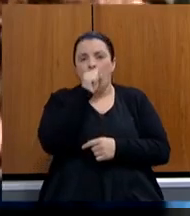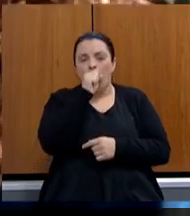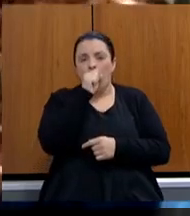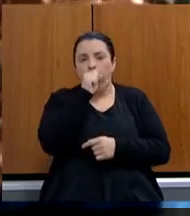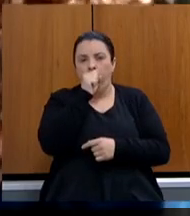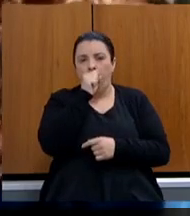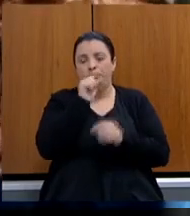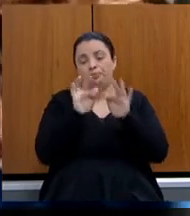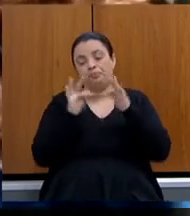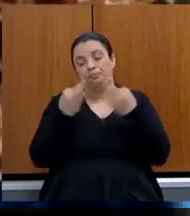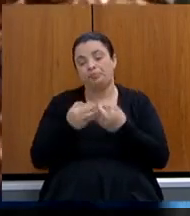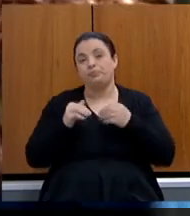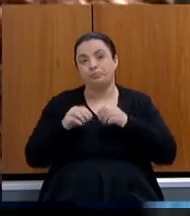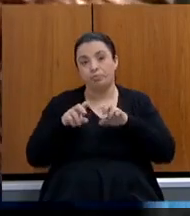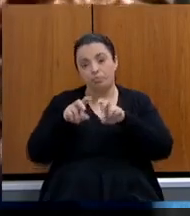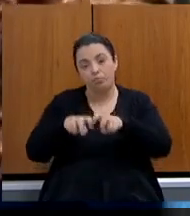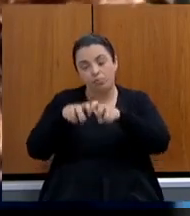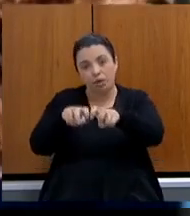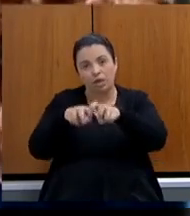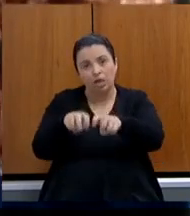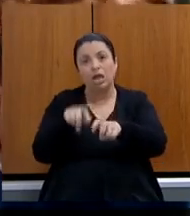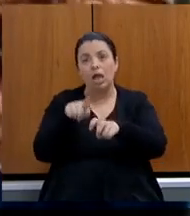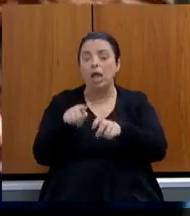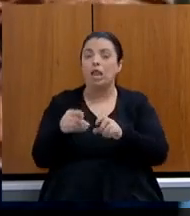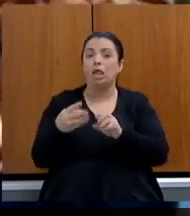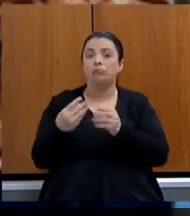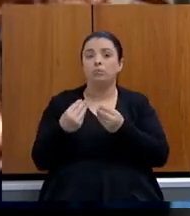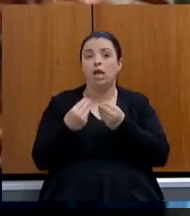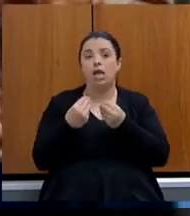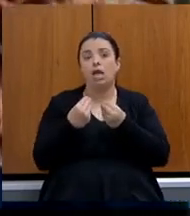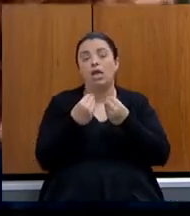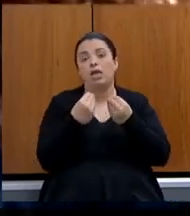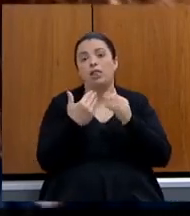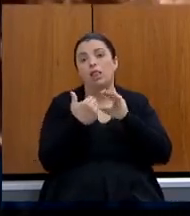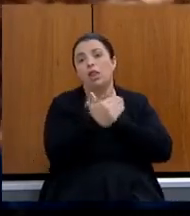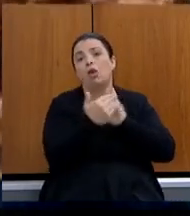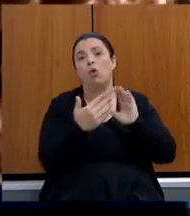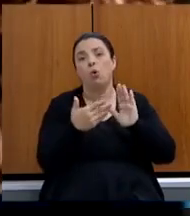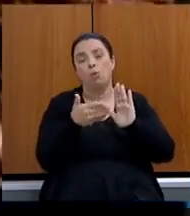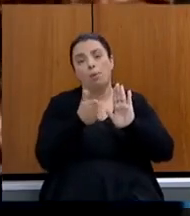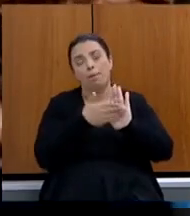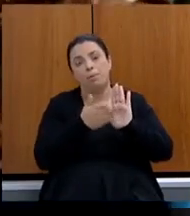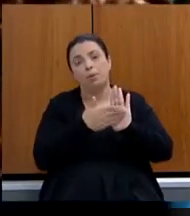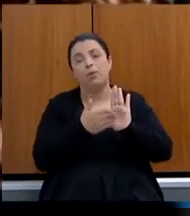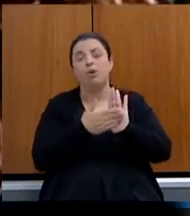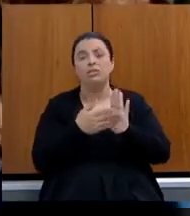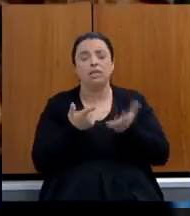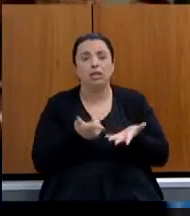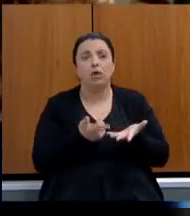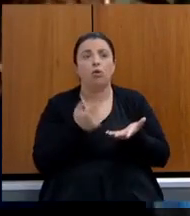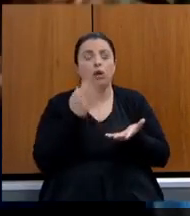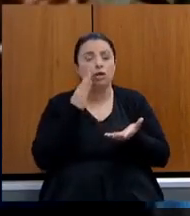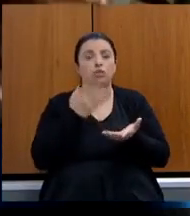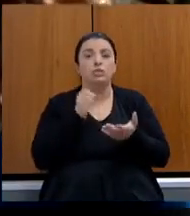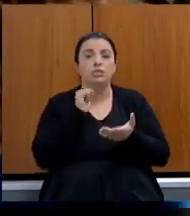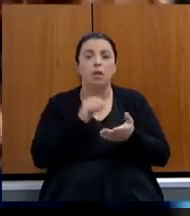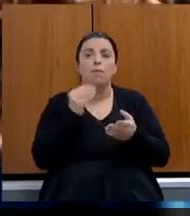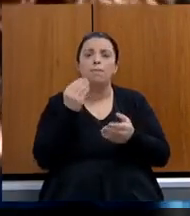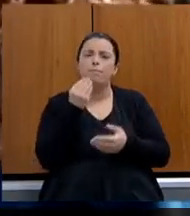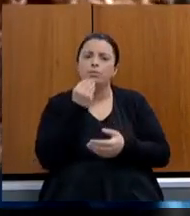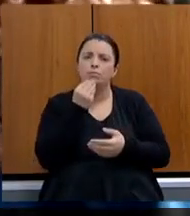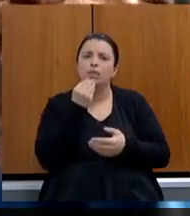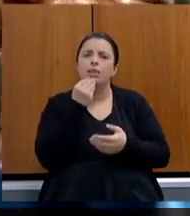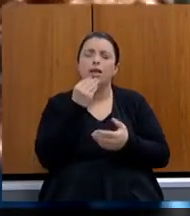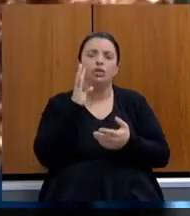e achar os caminhos né para soluções dos problemas foram Luis Orione público e regramento jurídico mas também acho que essa questão